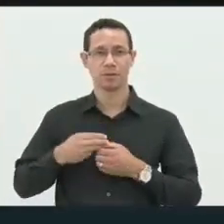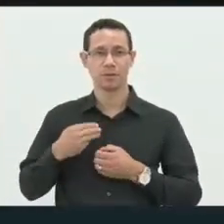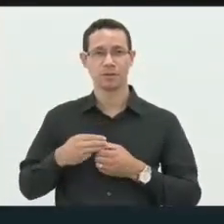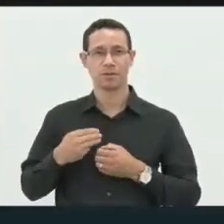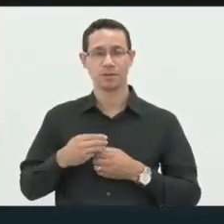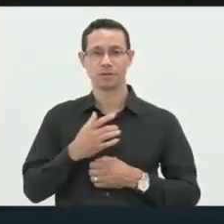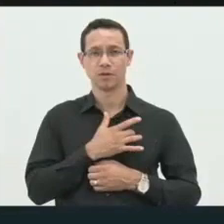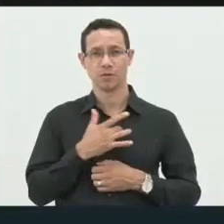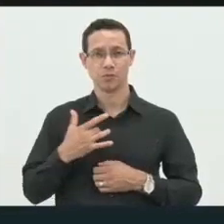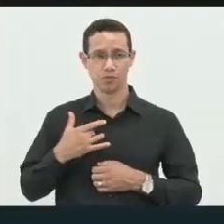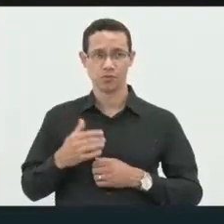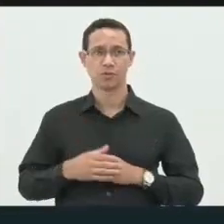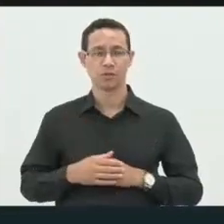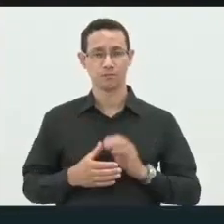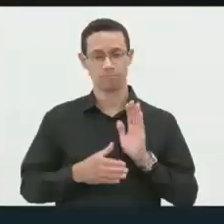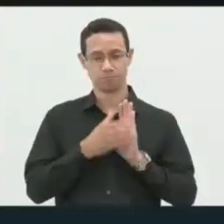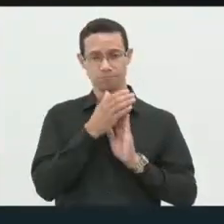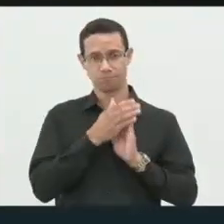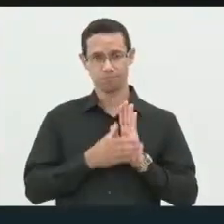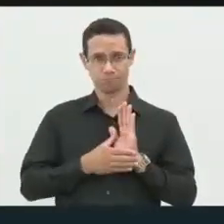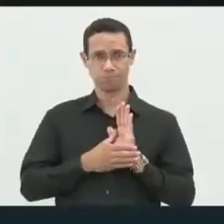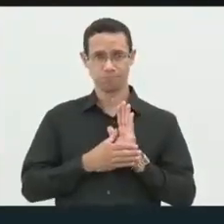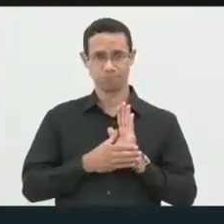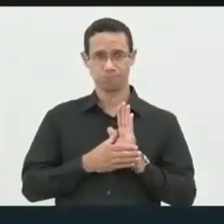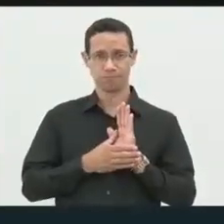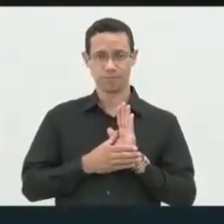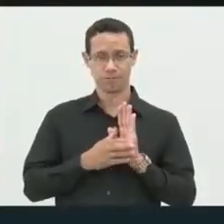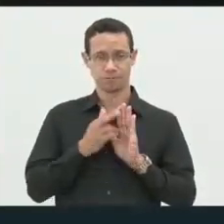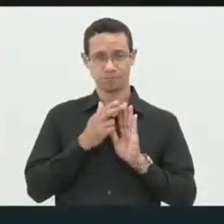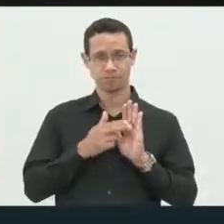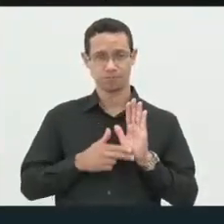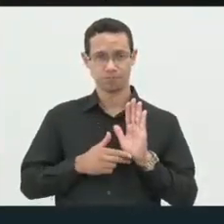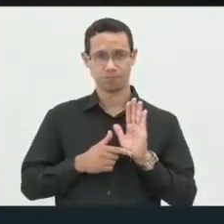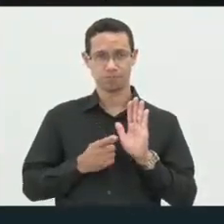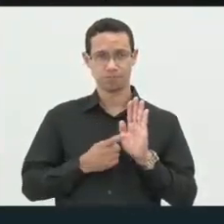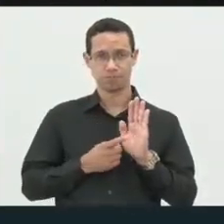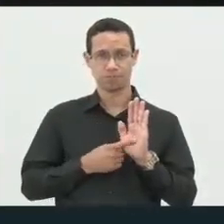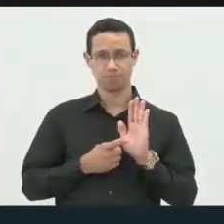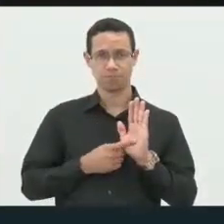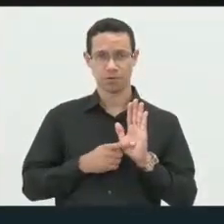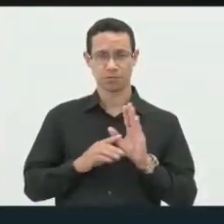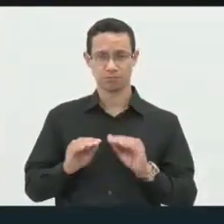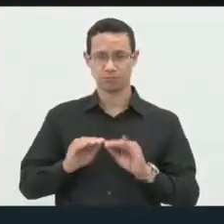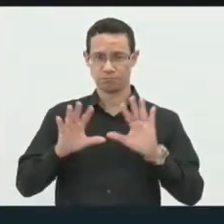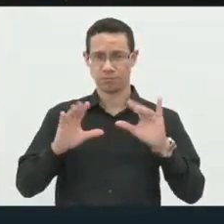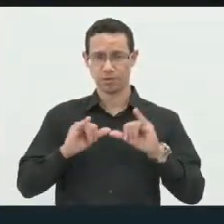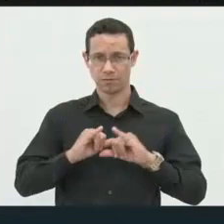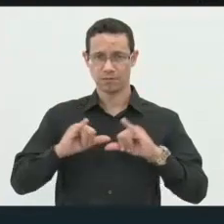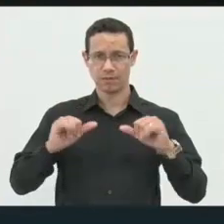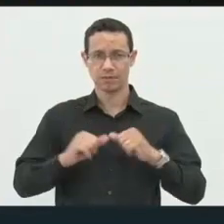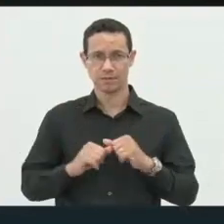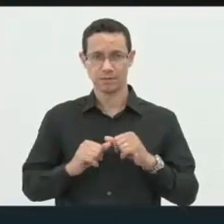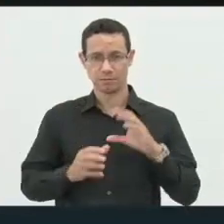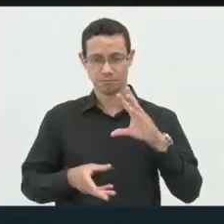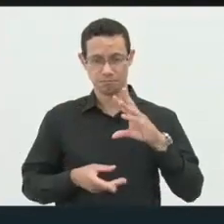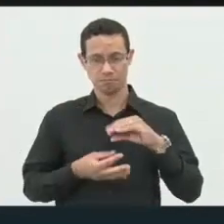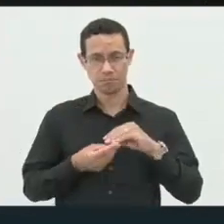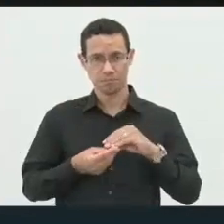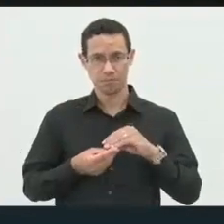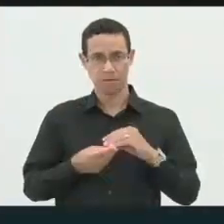juntou um documento deixando aqui bem claro que antes dessa juntada de documento